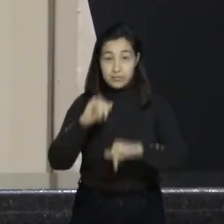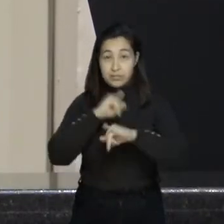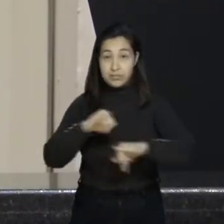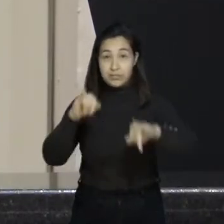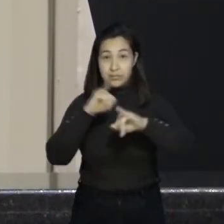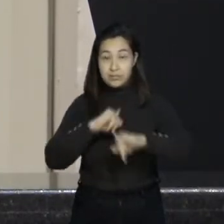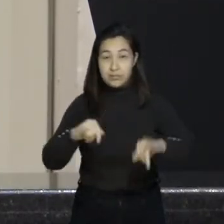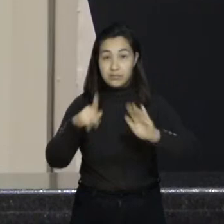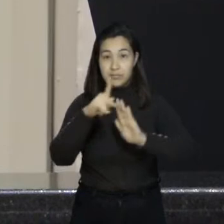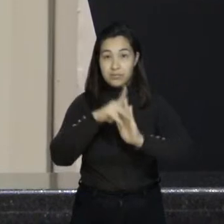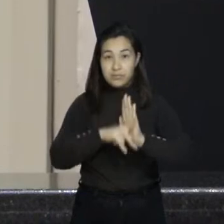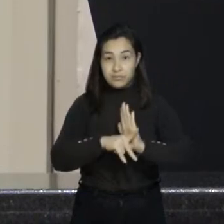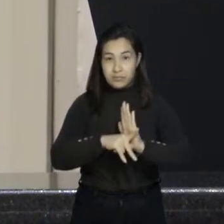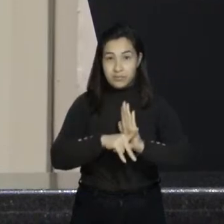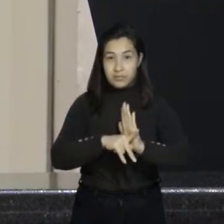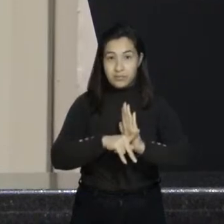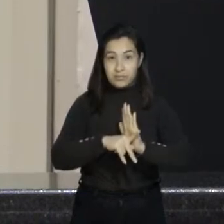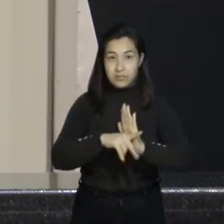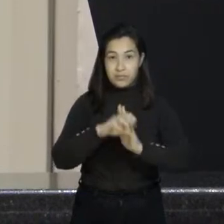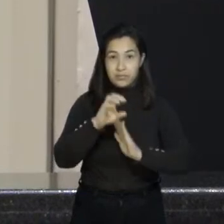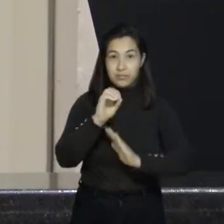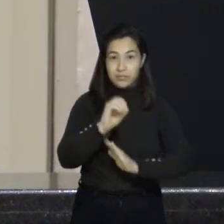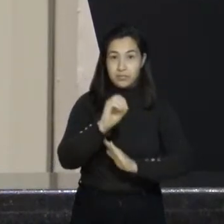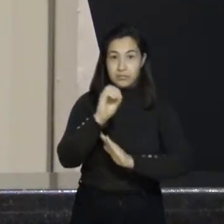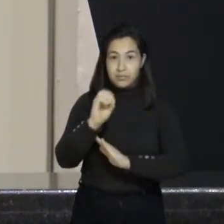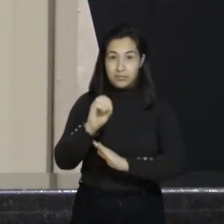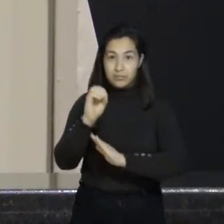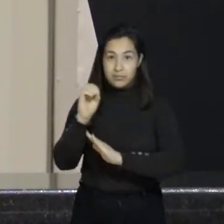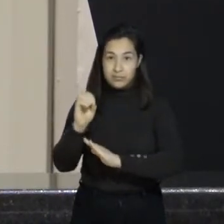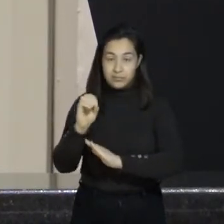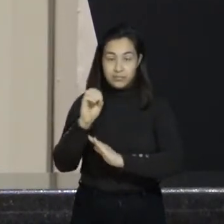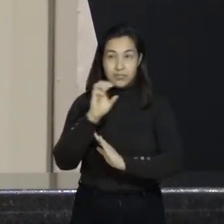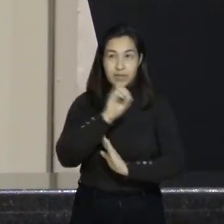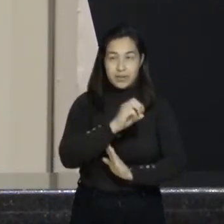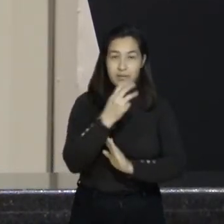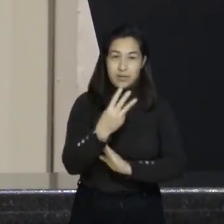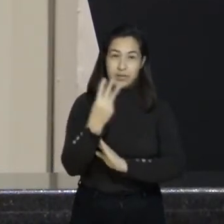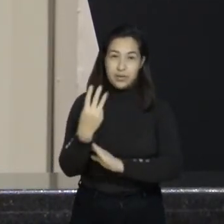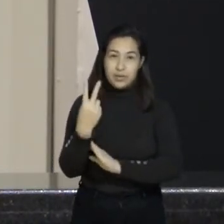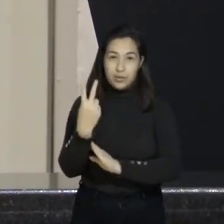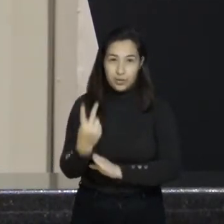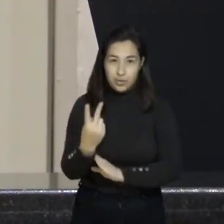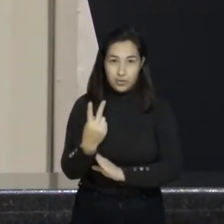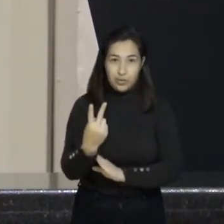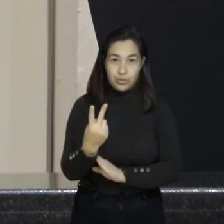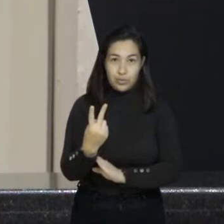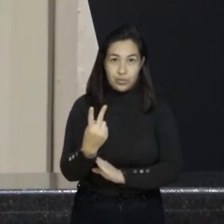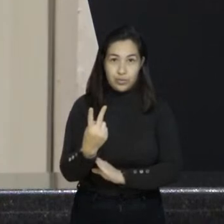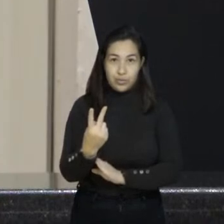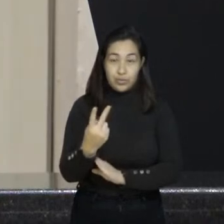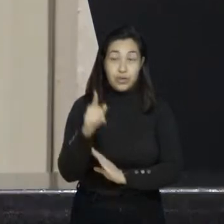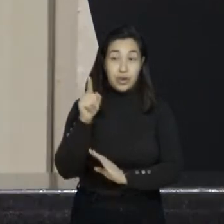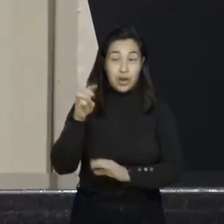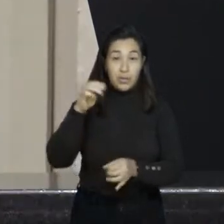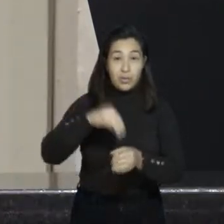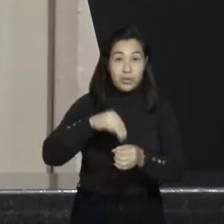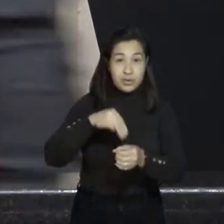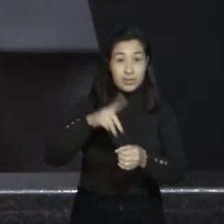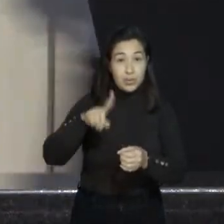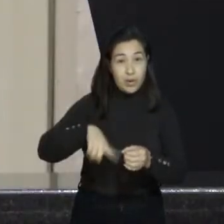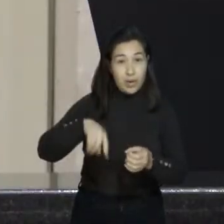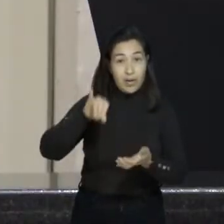lei 332 de 2022 que domina que denomina o município de Itapoá como capital